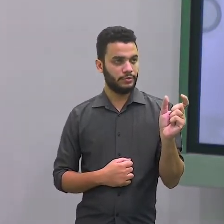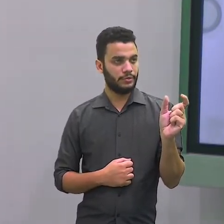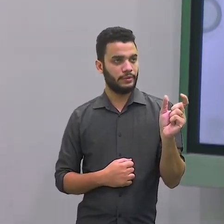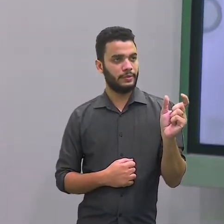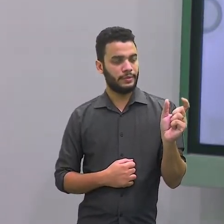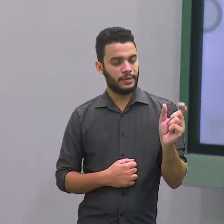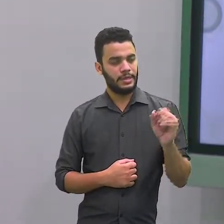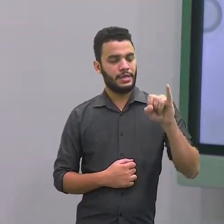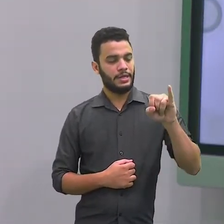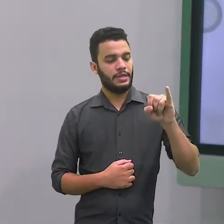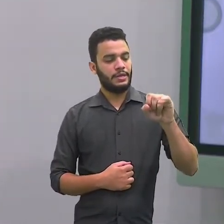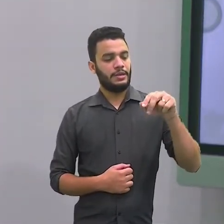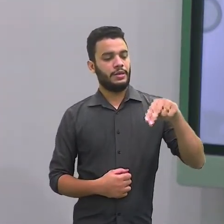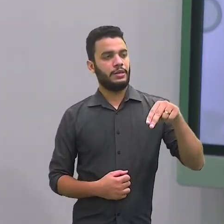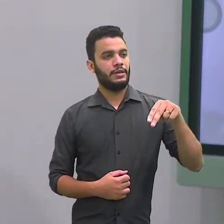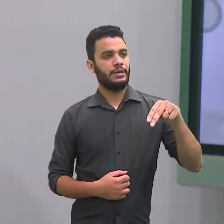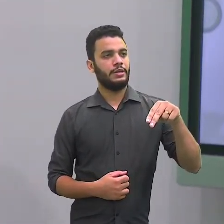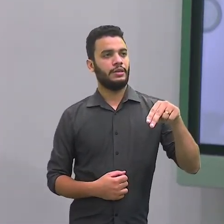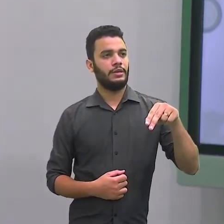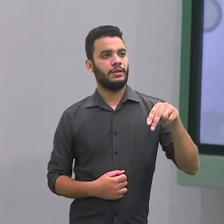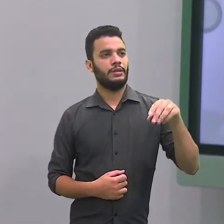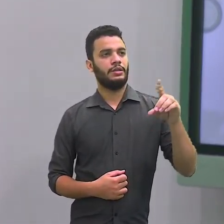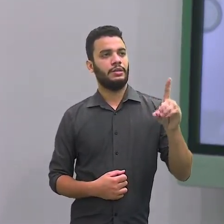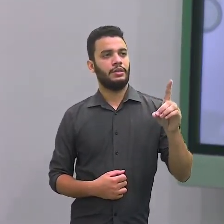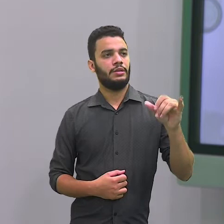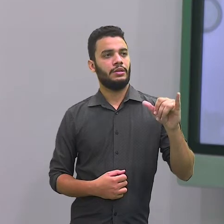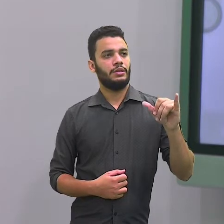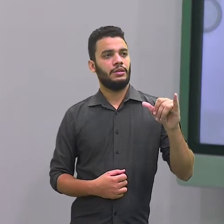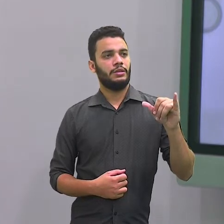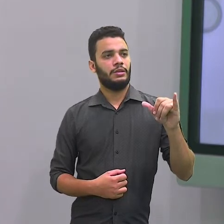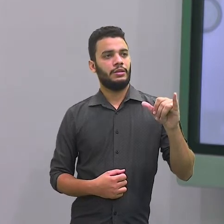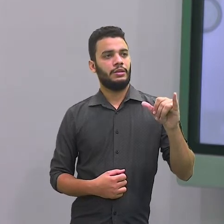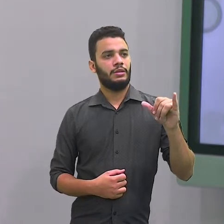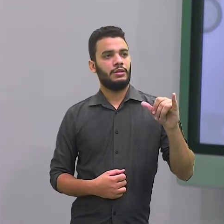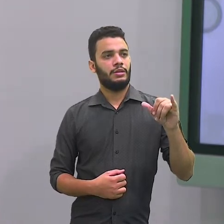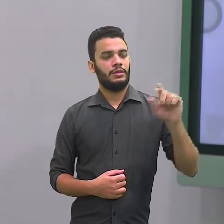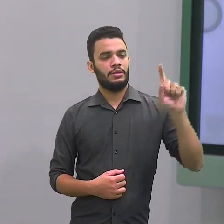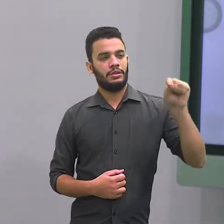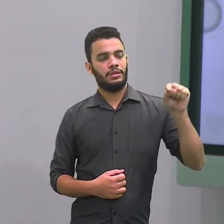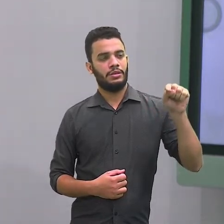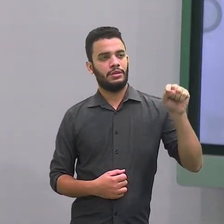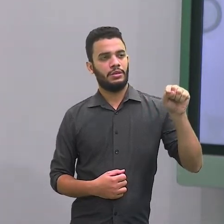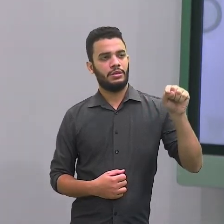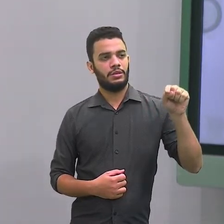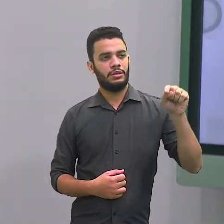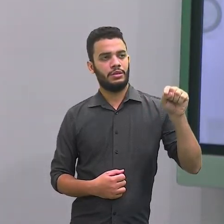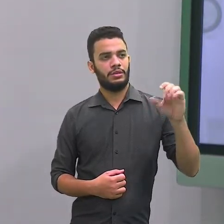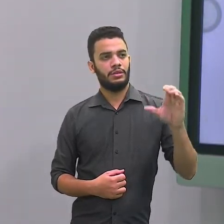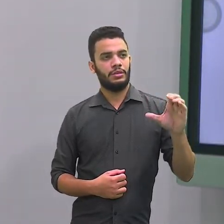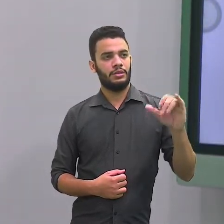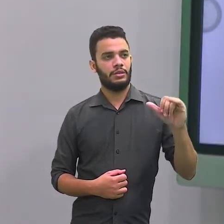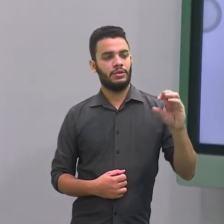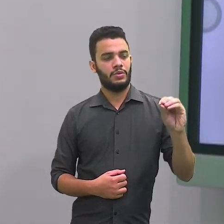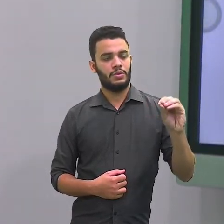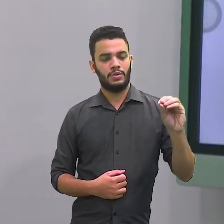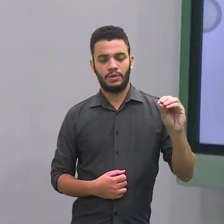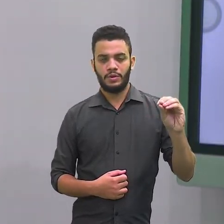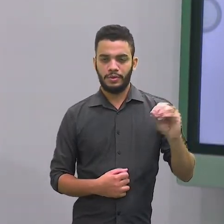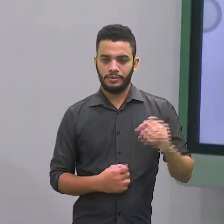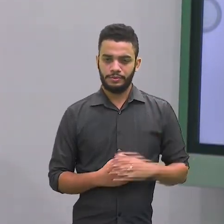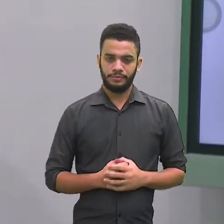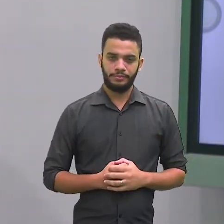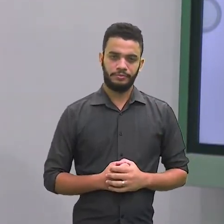Indício. I, N, D, I. Acento agudo no I. C, I, O.